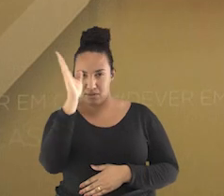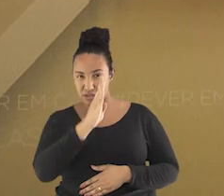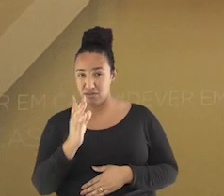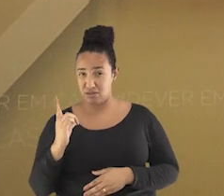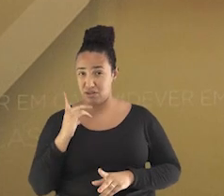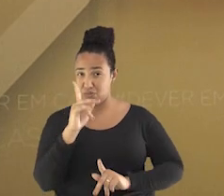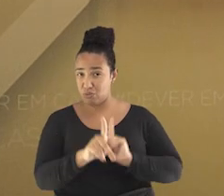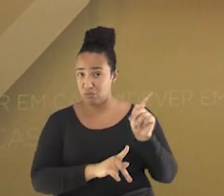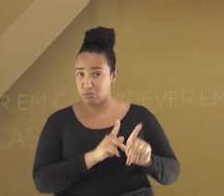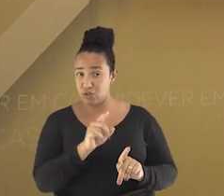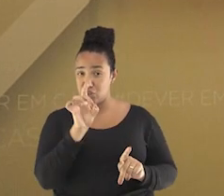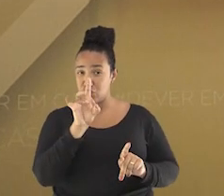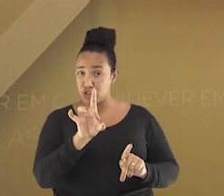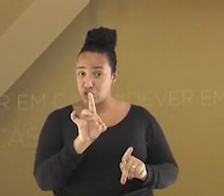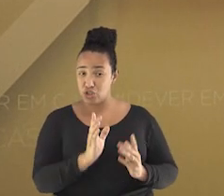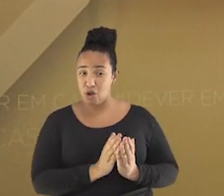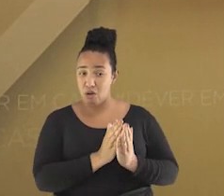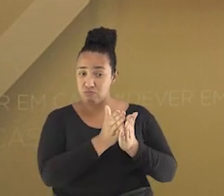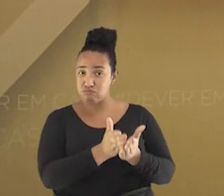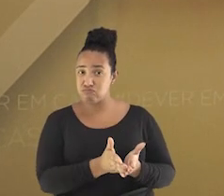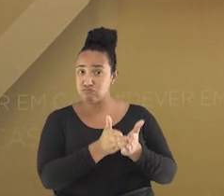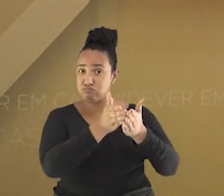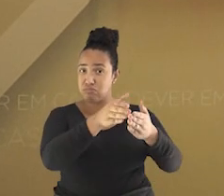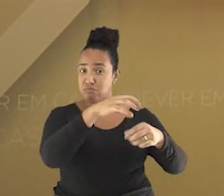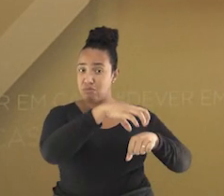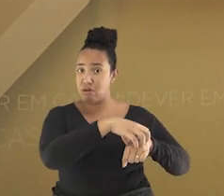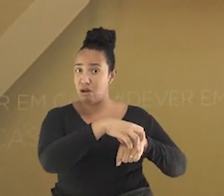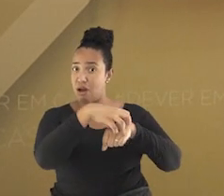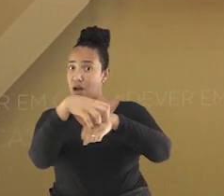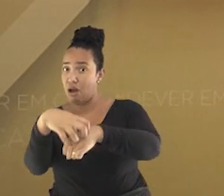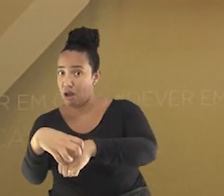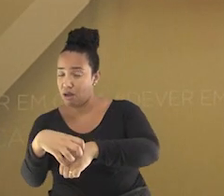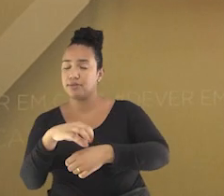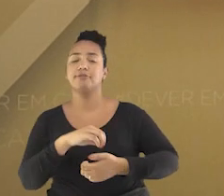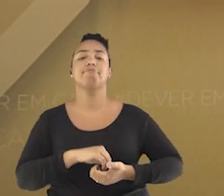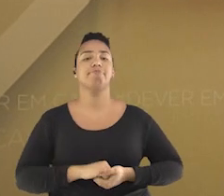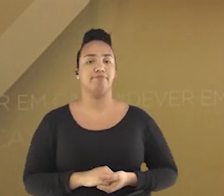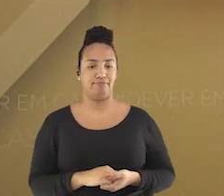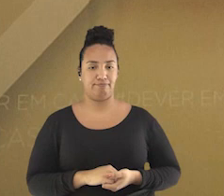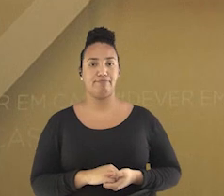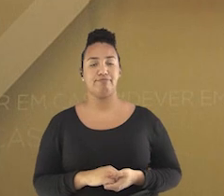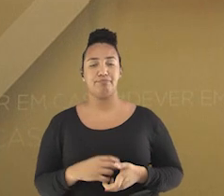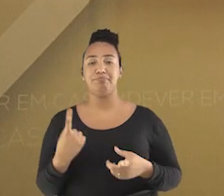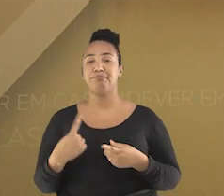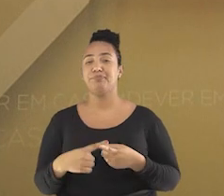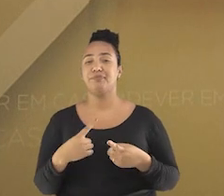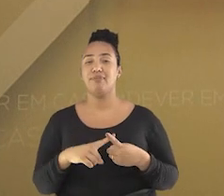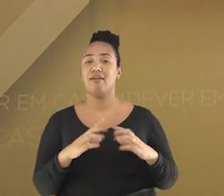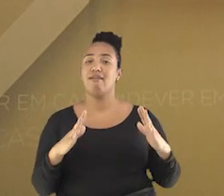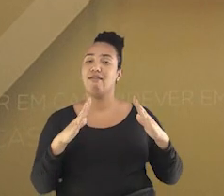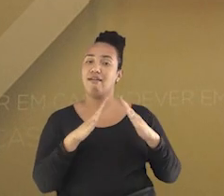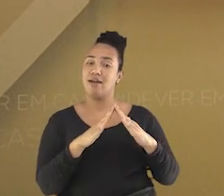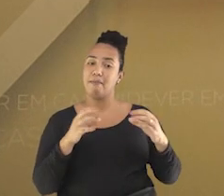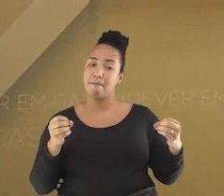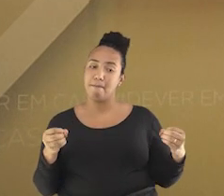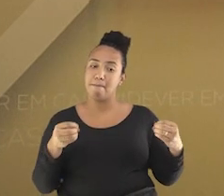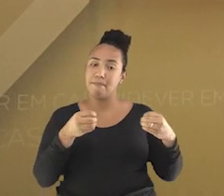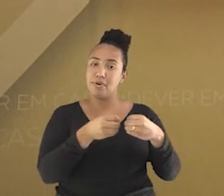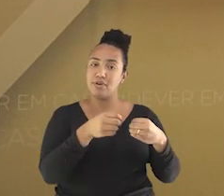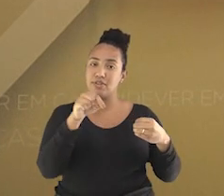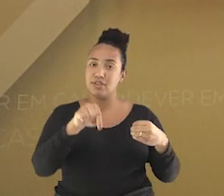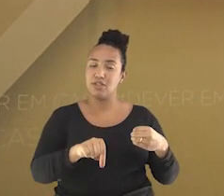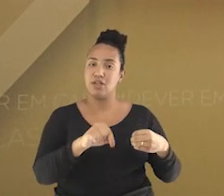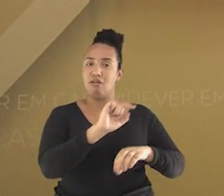se locomovem apenas através de barcos e jangadas? por residir em um ambiente